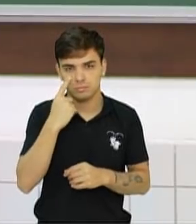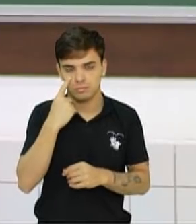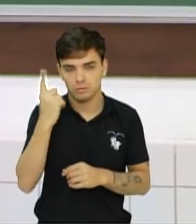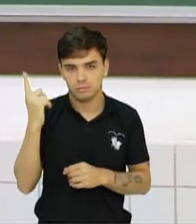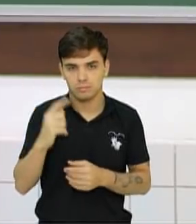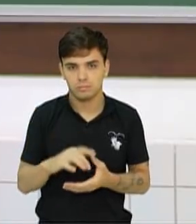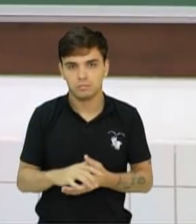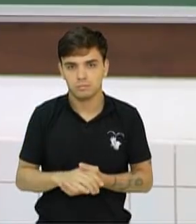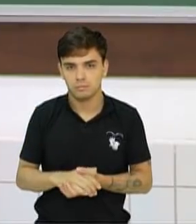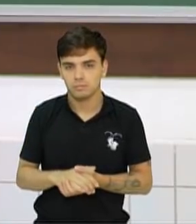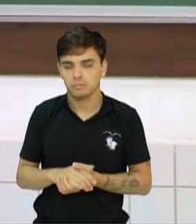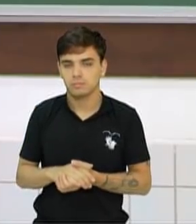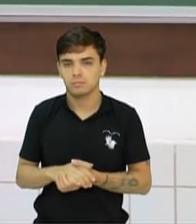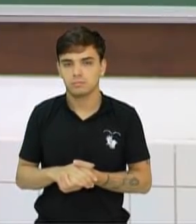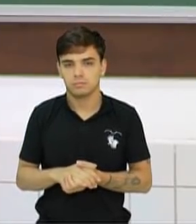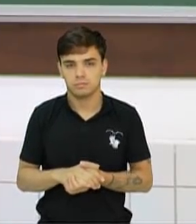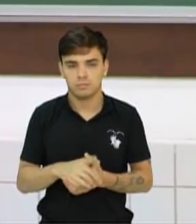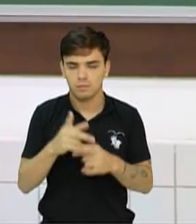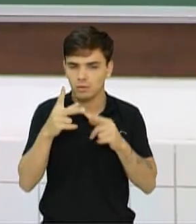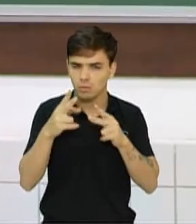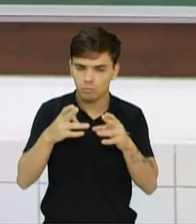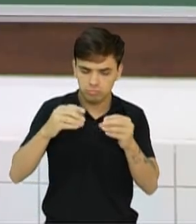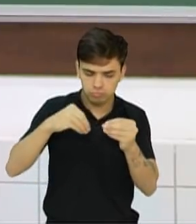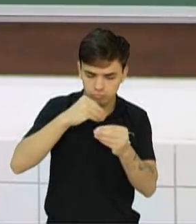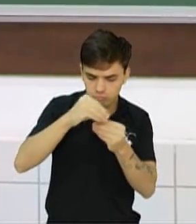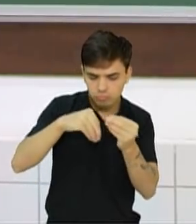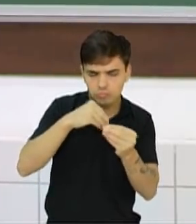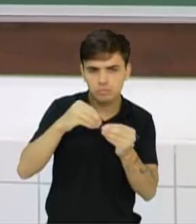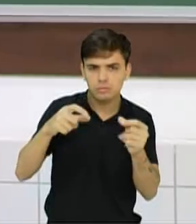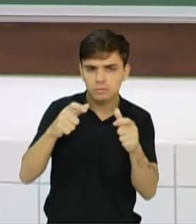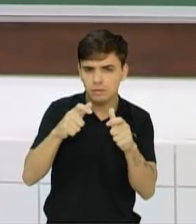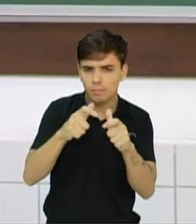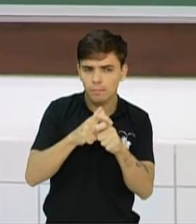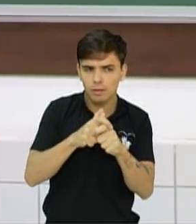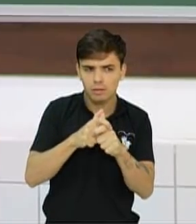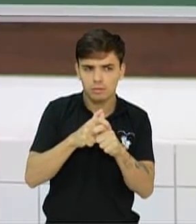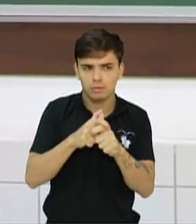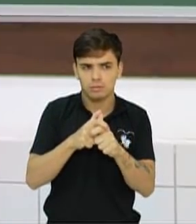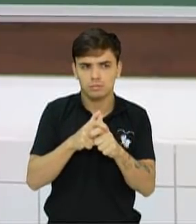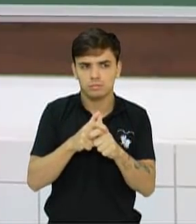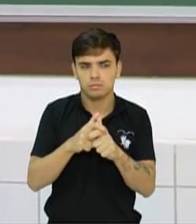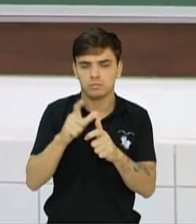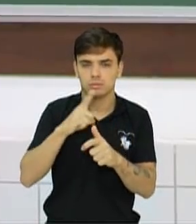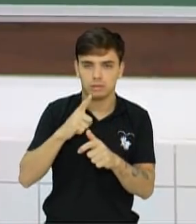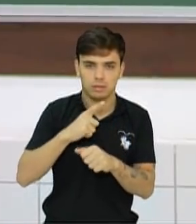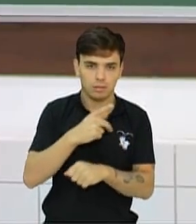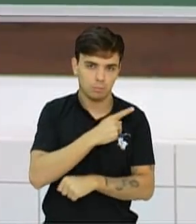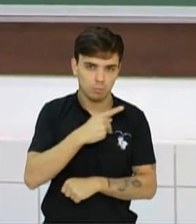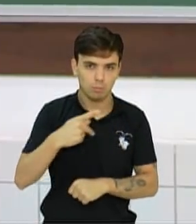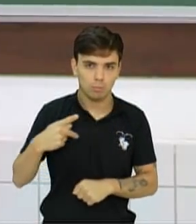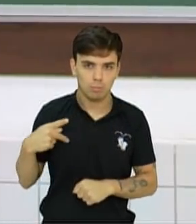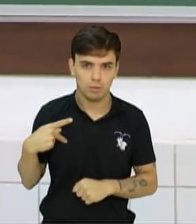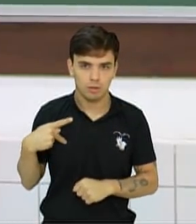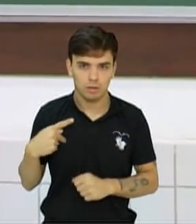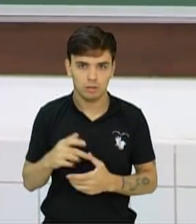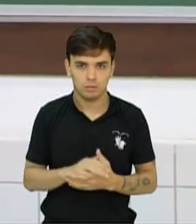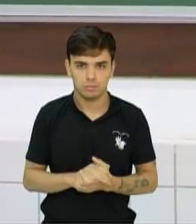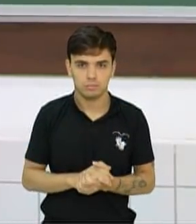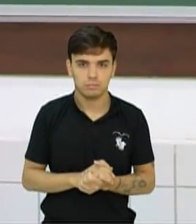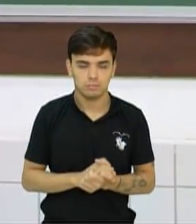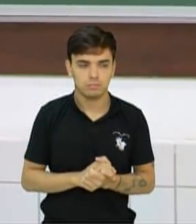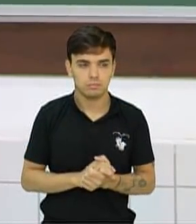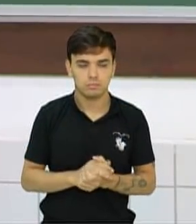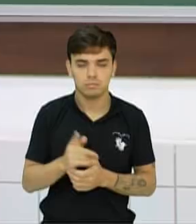assim, enrolado, condensado, igual um novelo de lã, ele é condensado em proteínas. Esse bastão vermelho